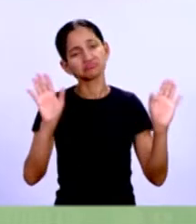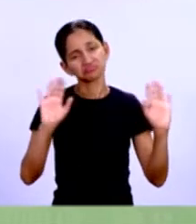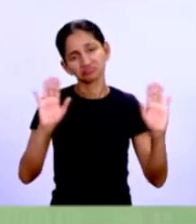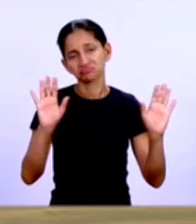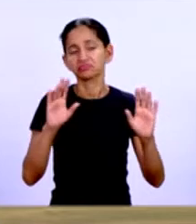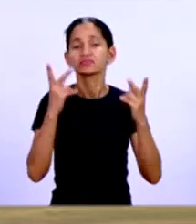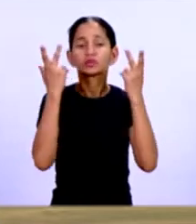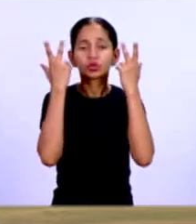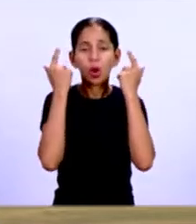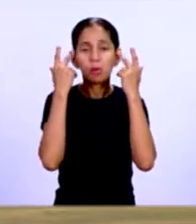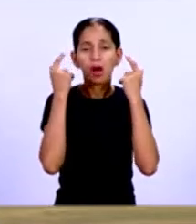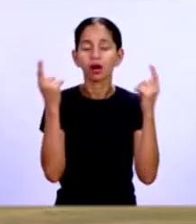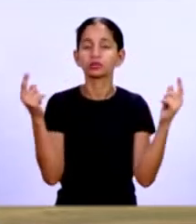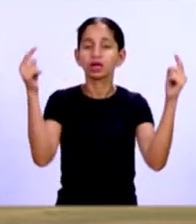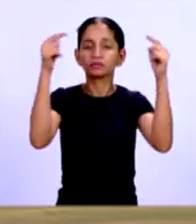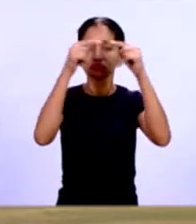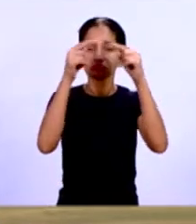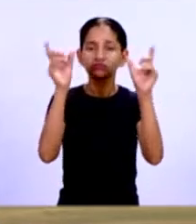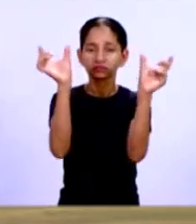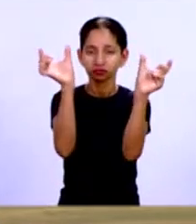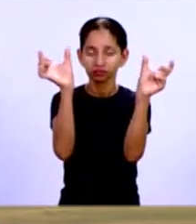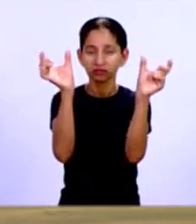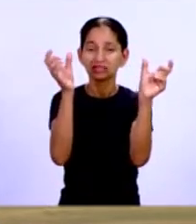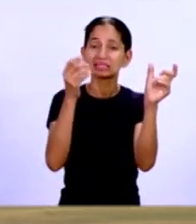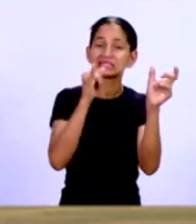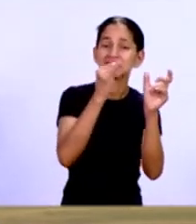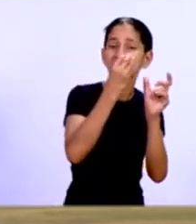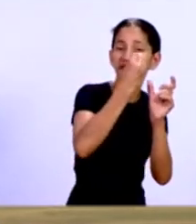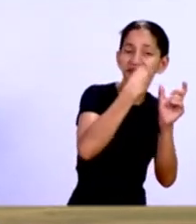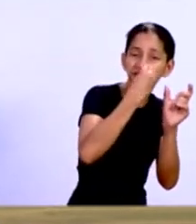a vulnerabilidade, porque quanto mais fraco